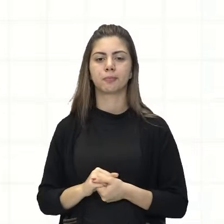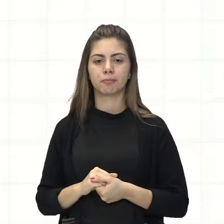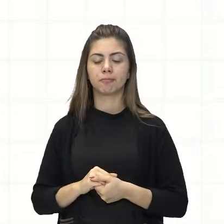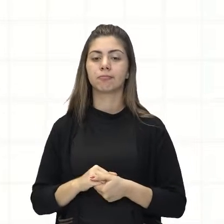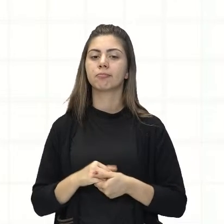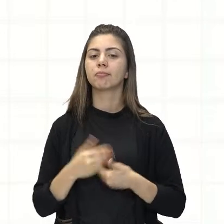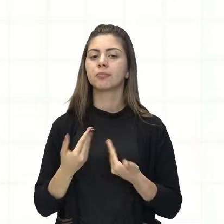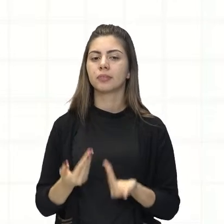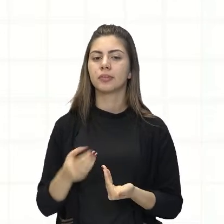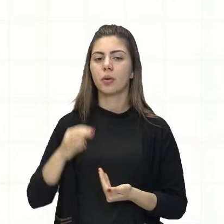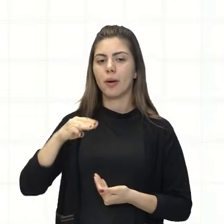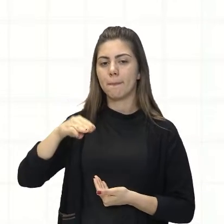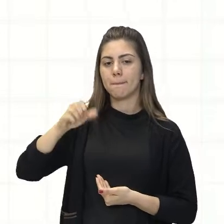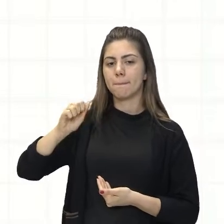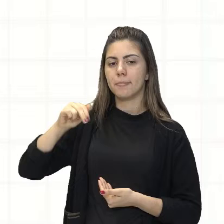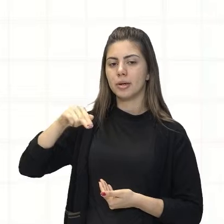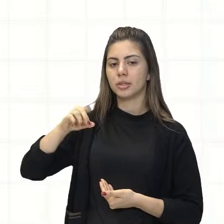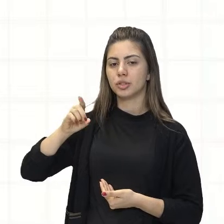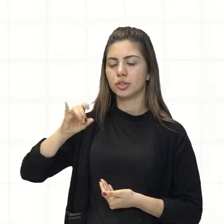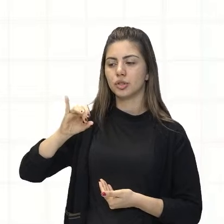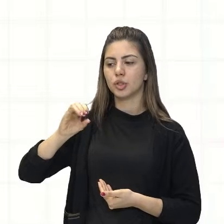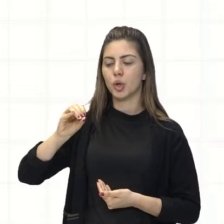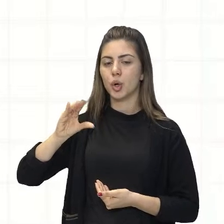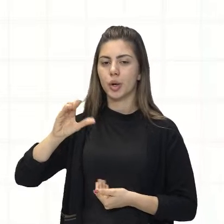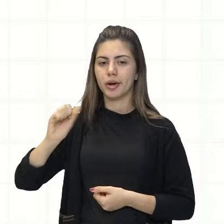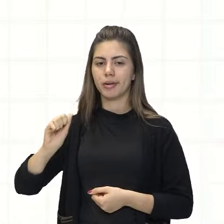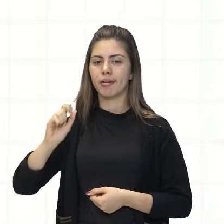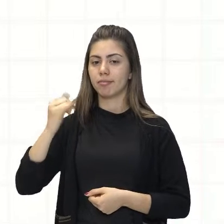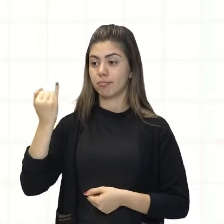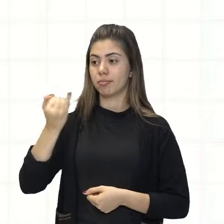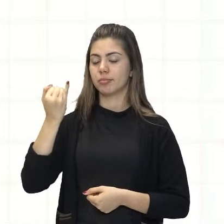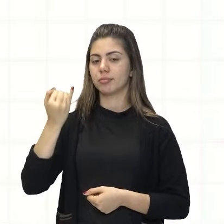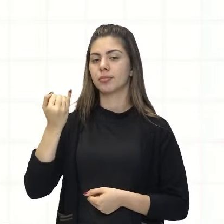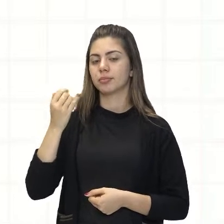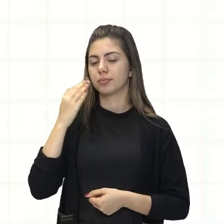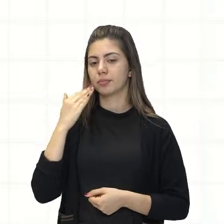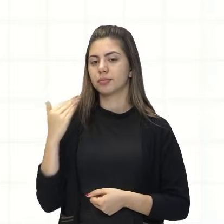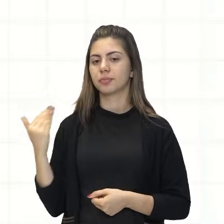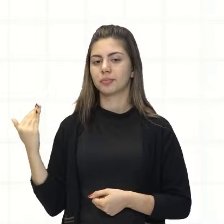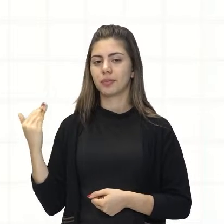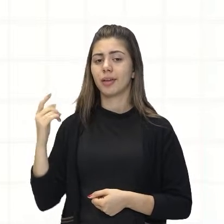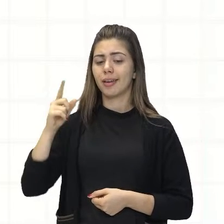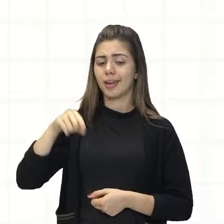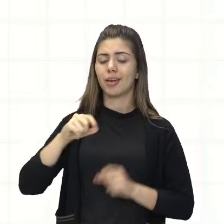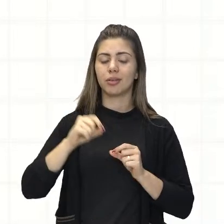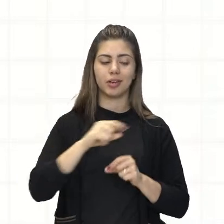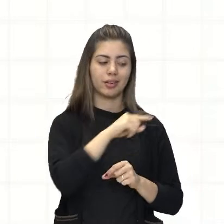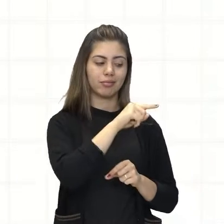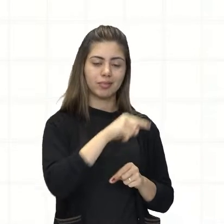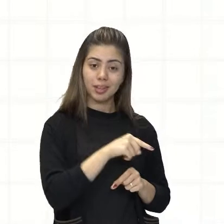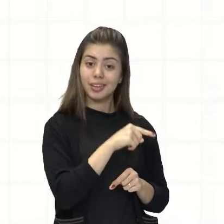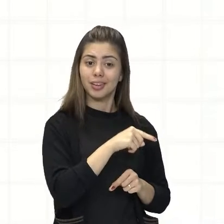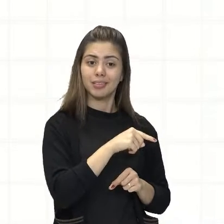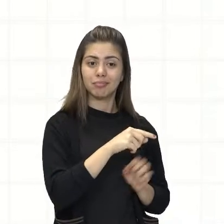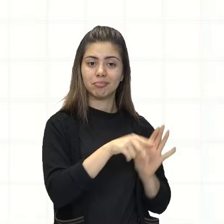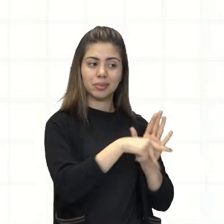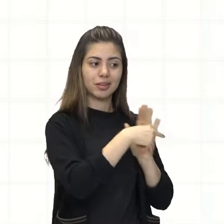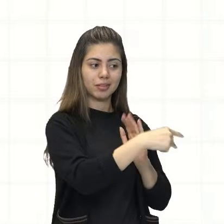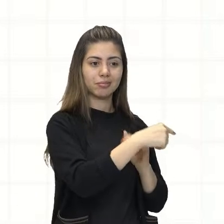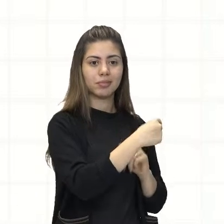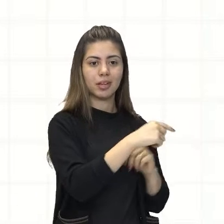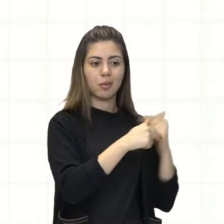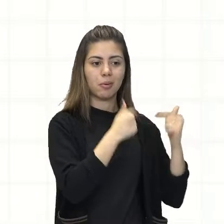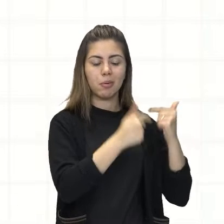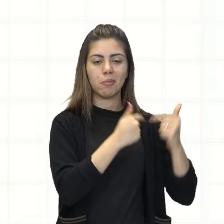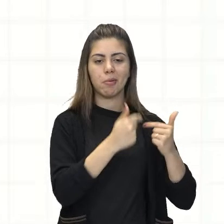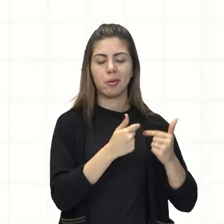da mandioca, isso aqui é muito importante, por exemplo, é uma contribuição significativa. Por